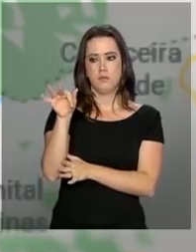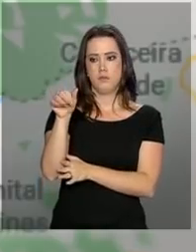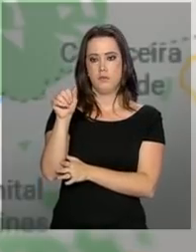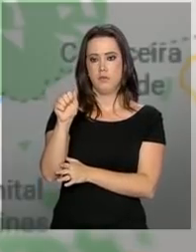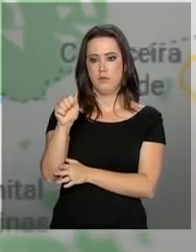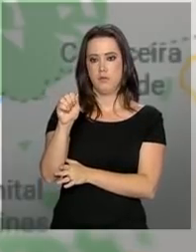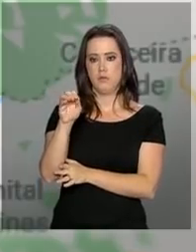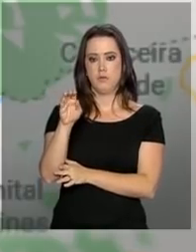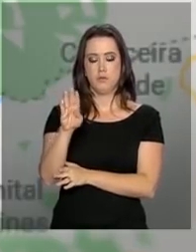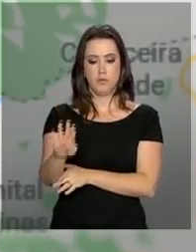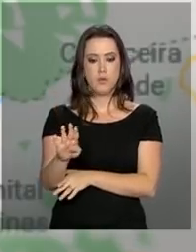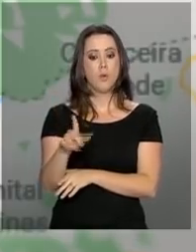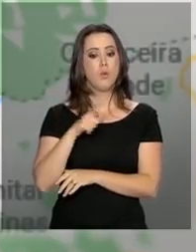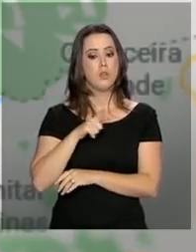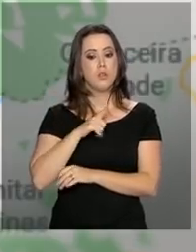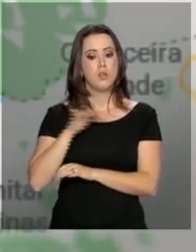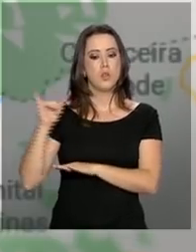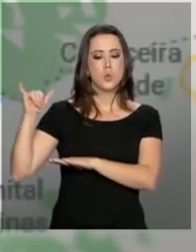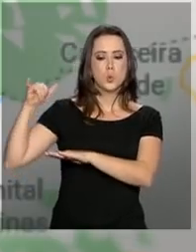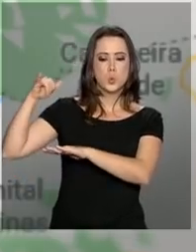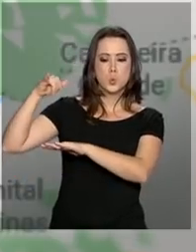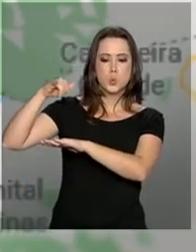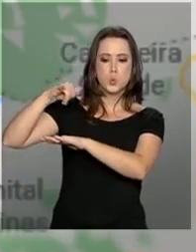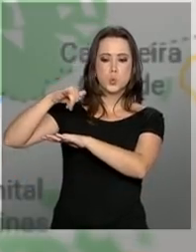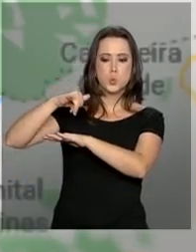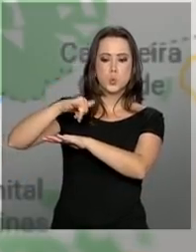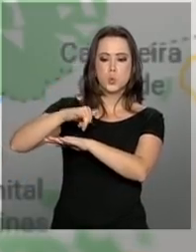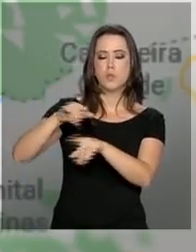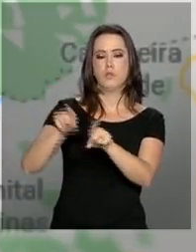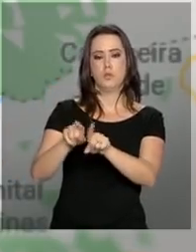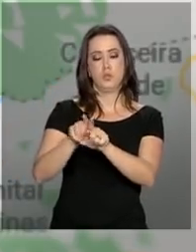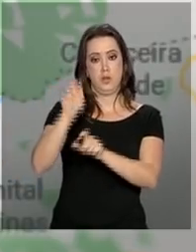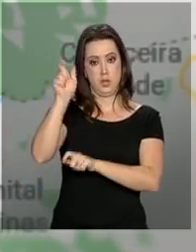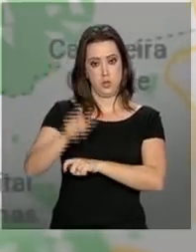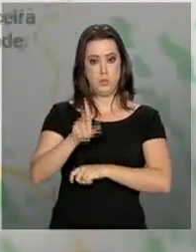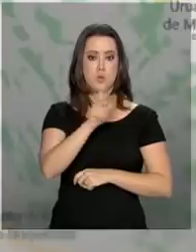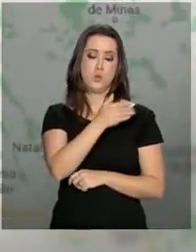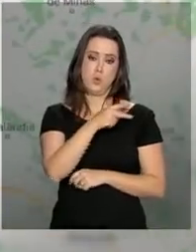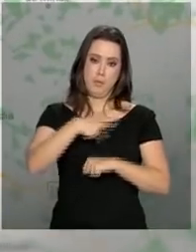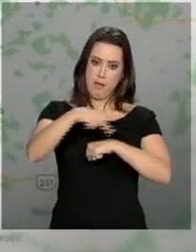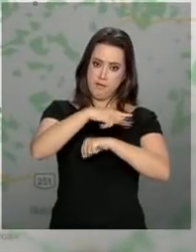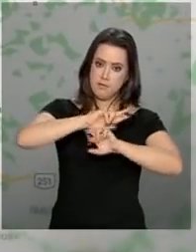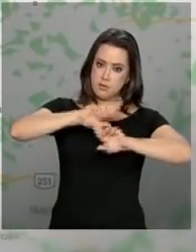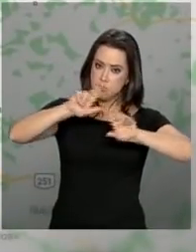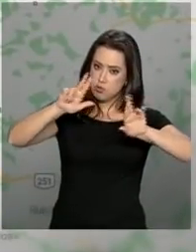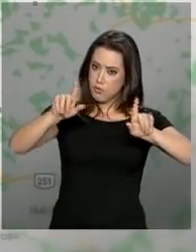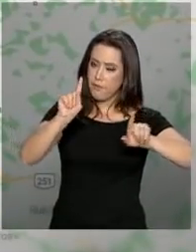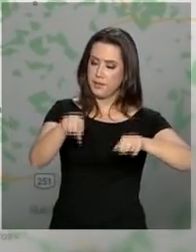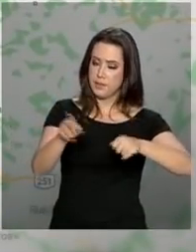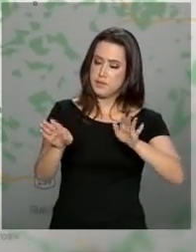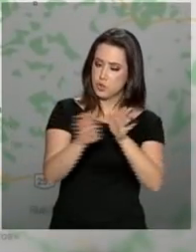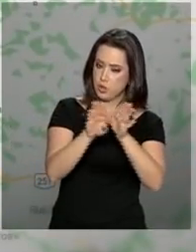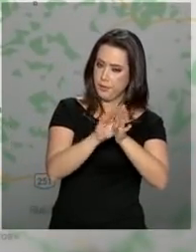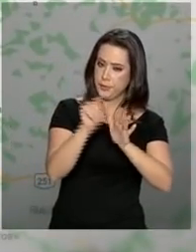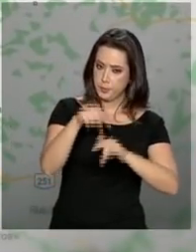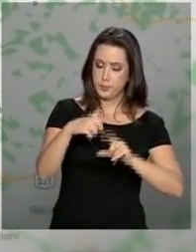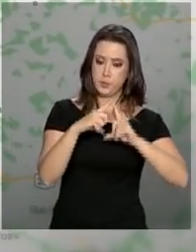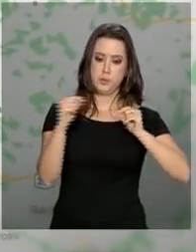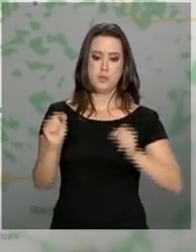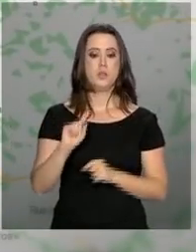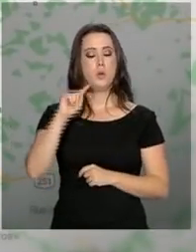área estão previstos os vôos de chefes de estado e autoridades por fim a área branca com raio de